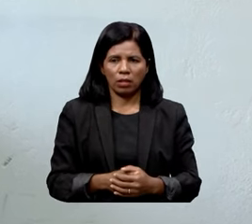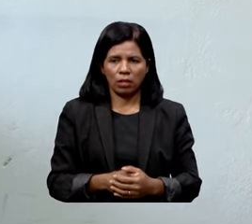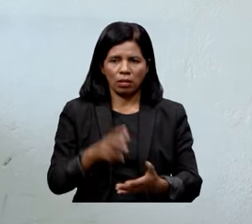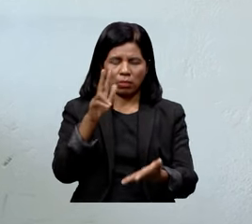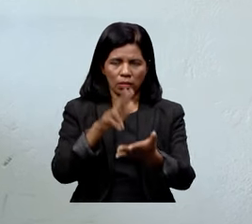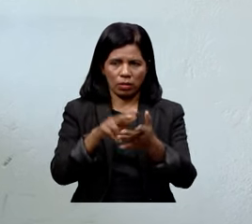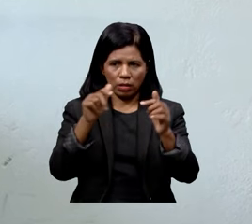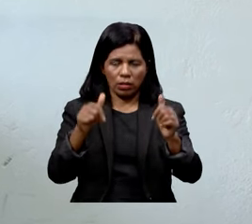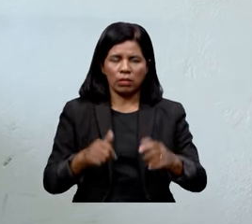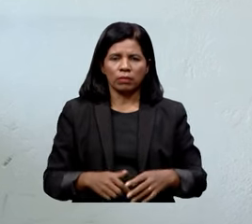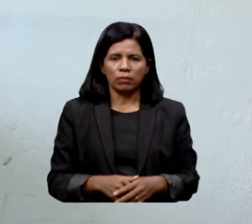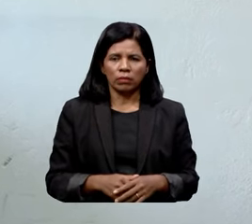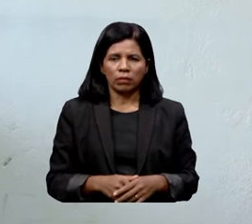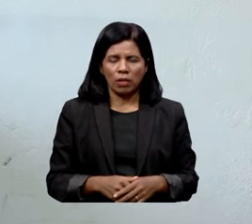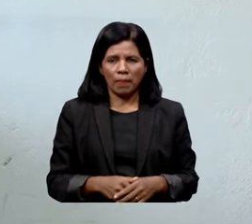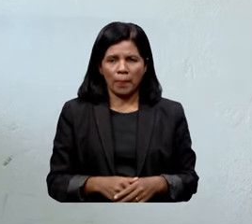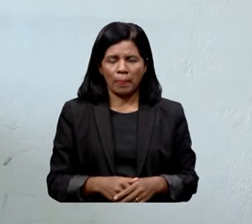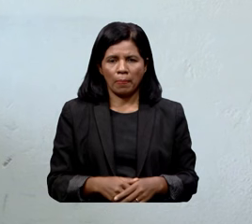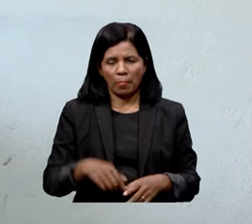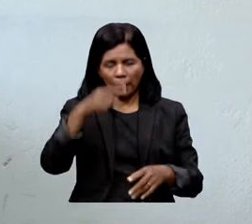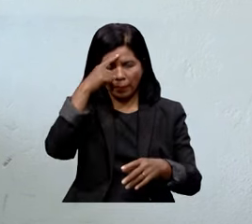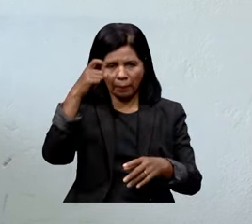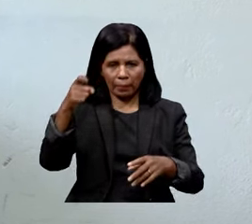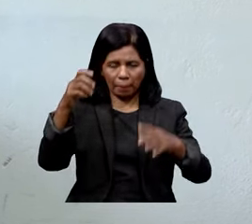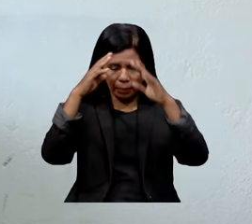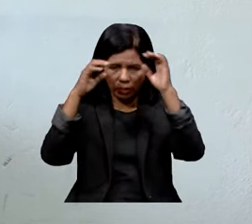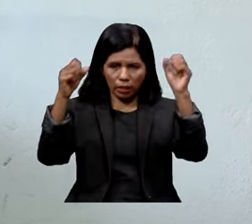promulgação, né? Também, presidente da República, né?